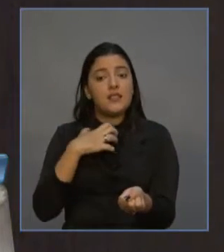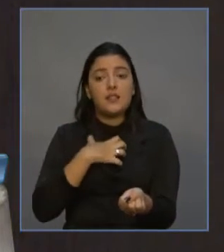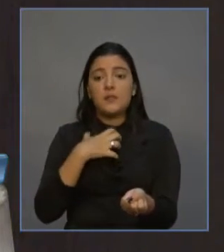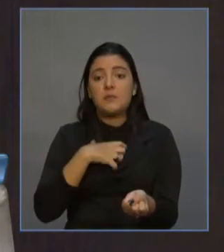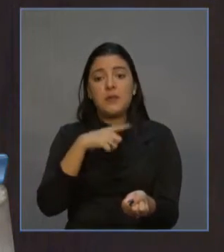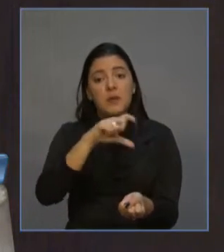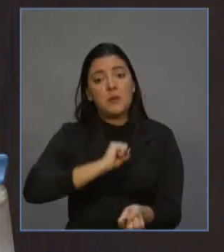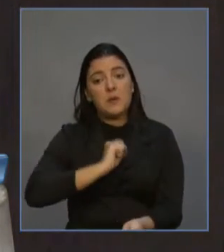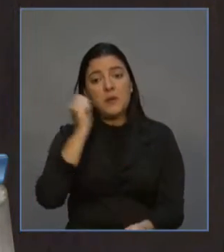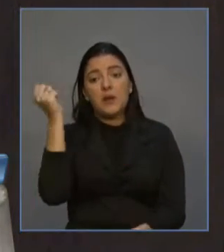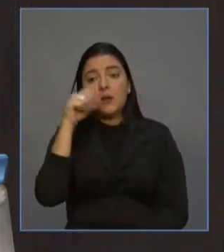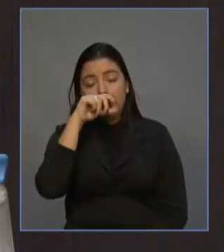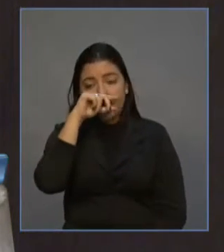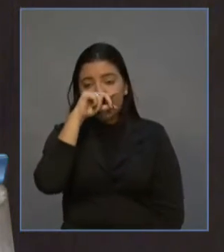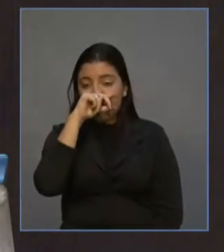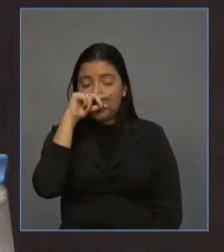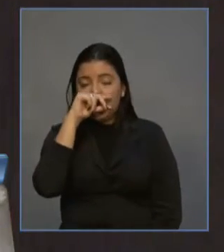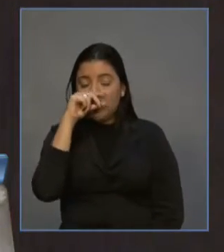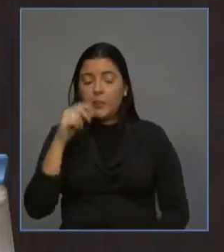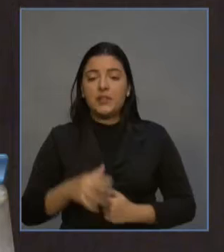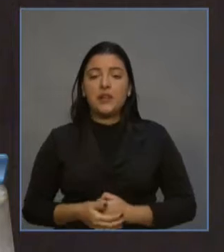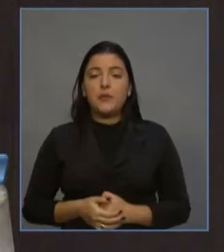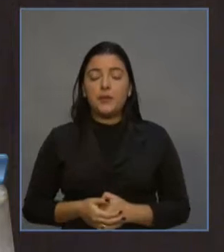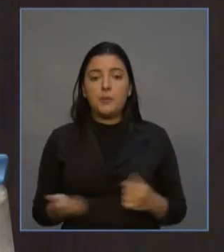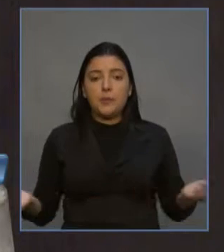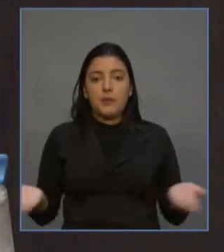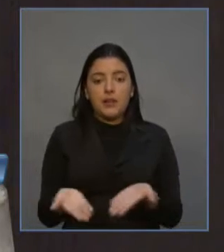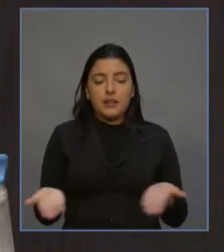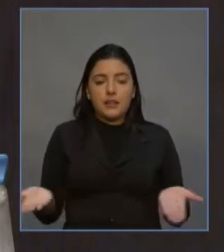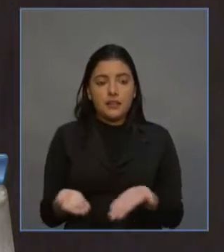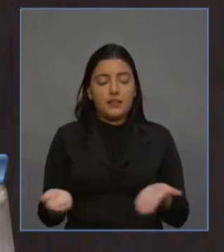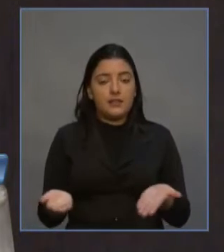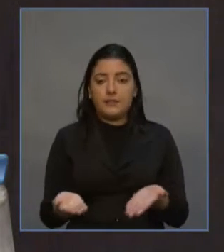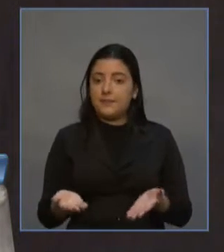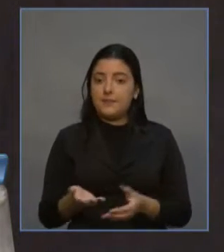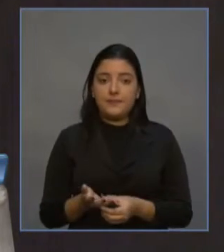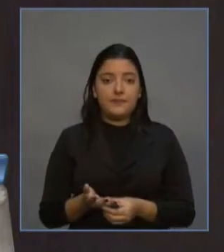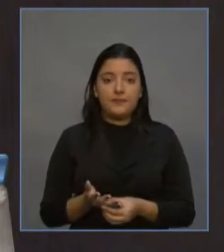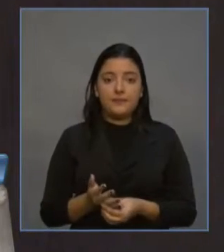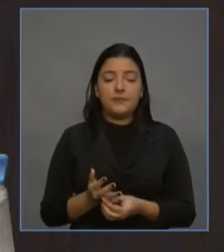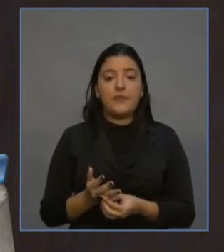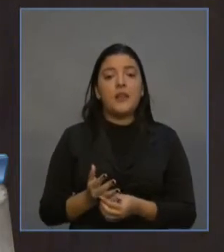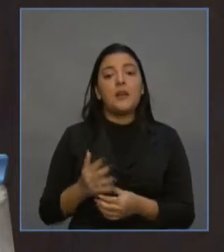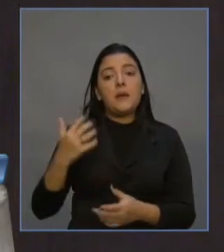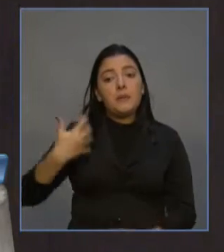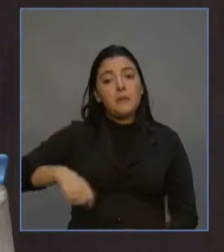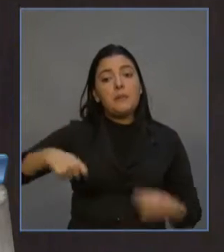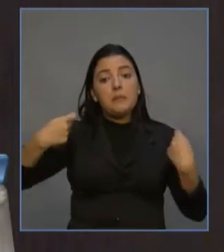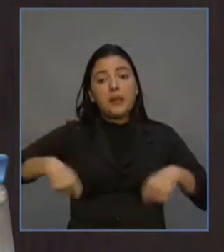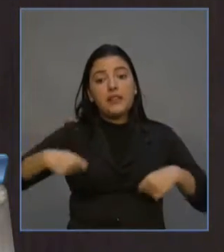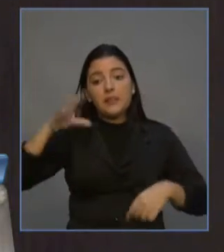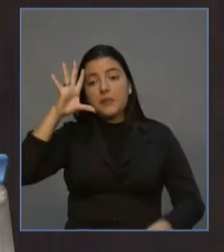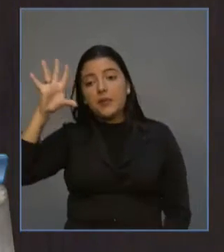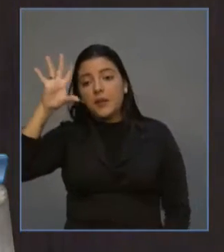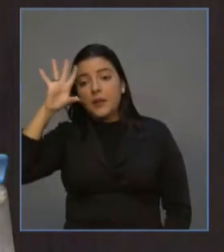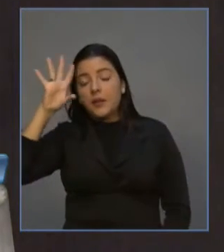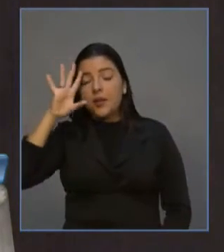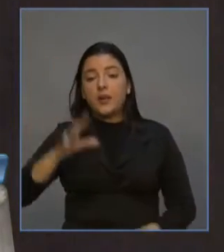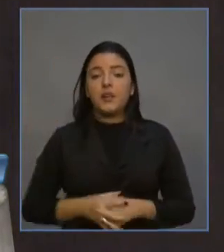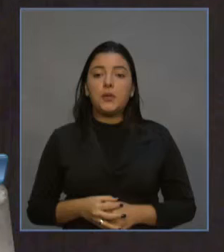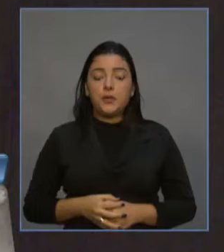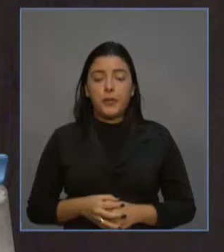sentimentos. O voto tem que ser expressão, sobretudo, de racionalidade. Ele tem que ser uma expressão de